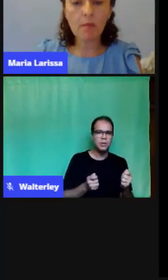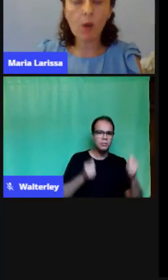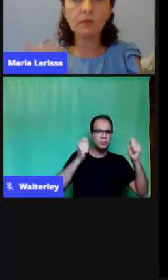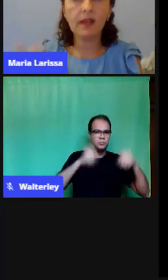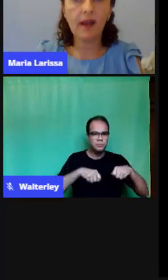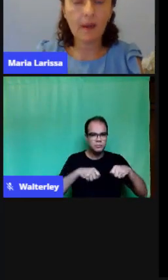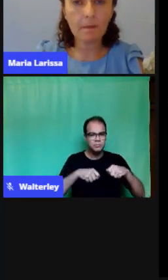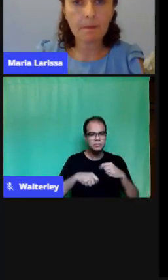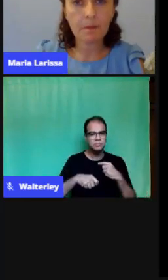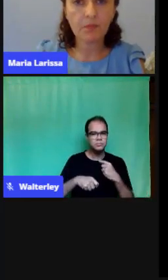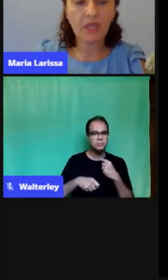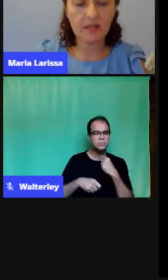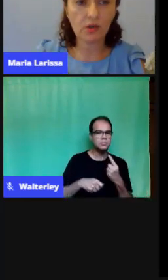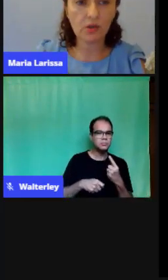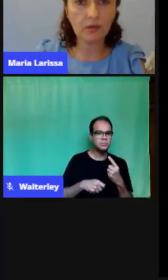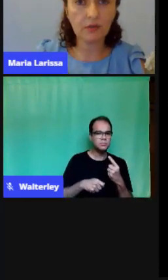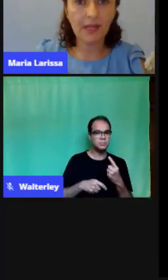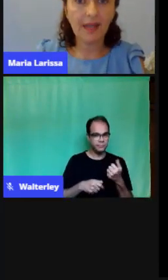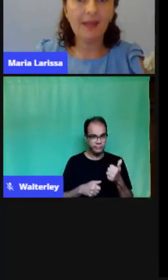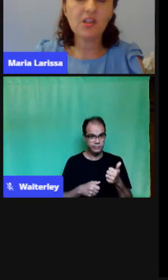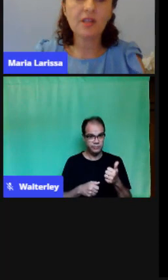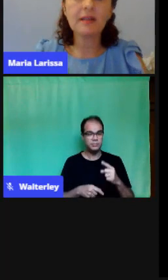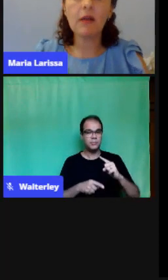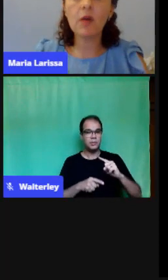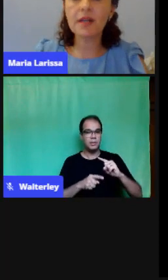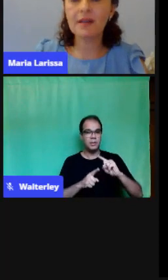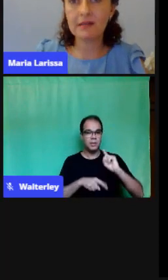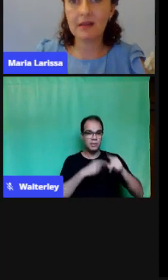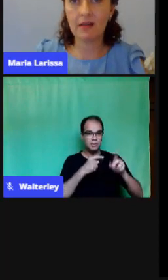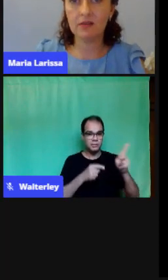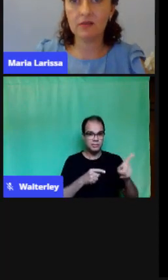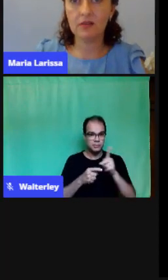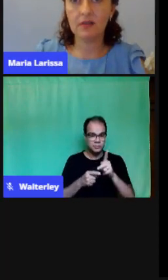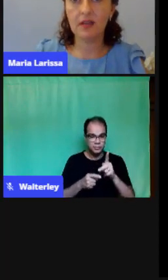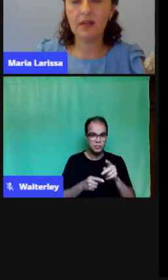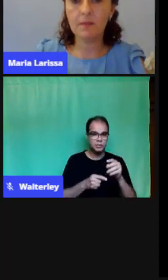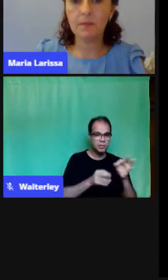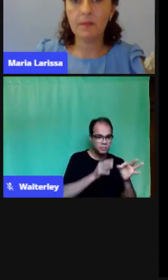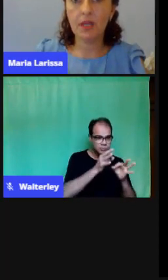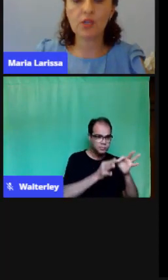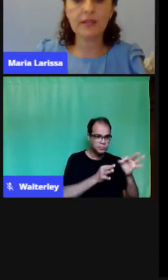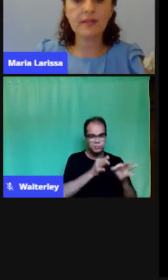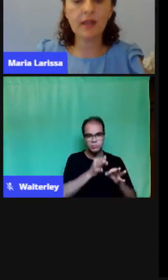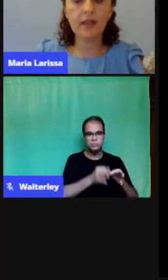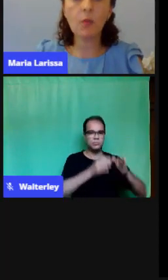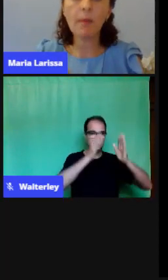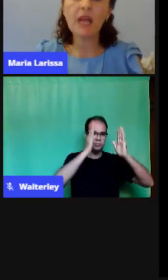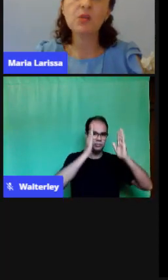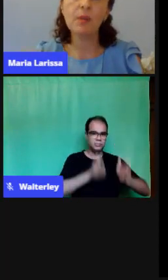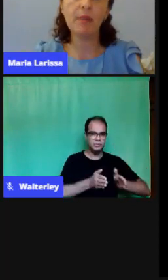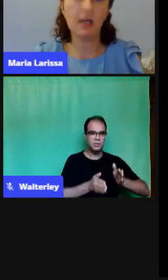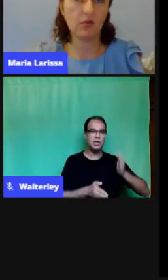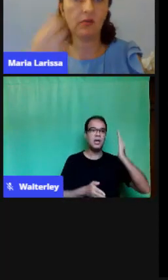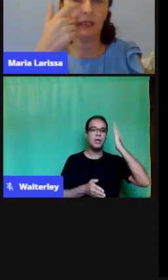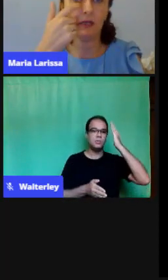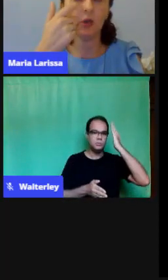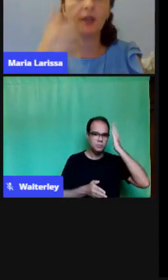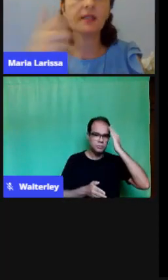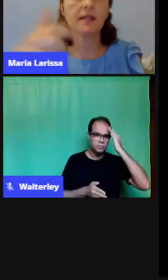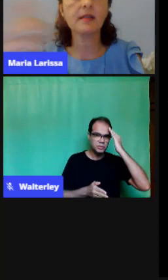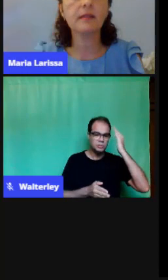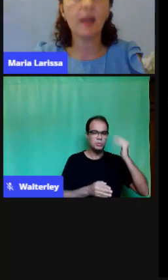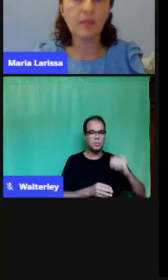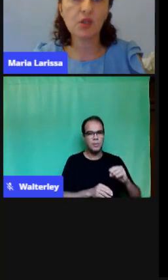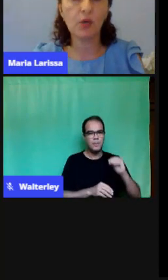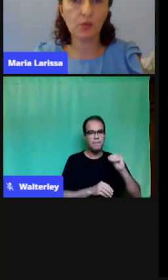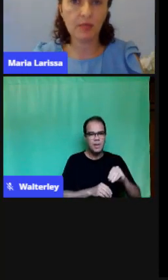eu for montar esse jogo, ele já está organizado, né? Eu já sei passo a passo dele,